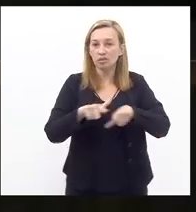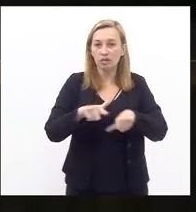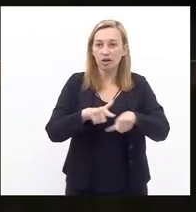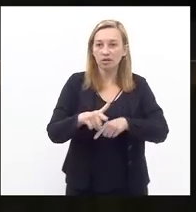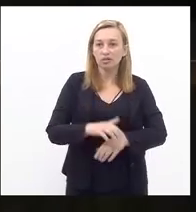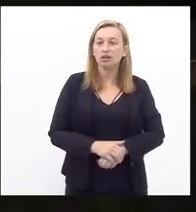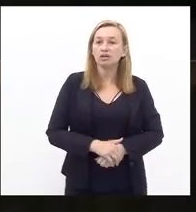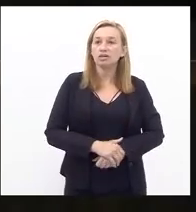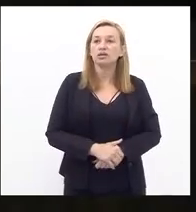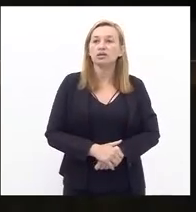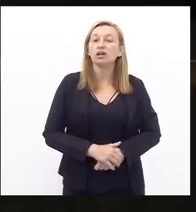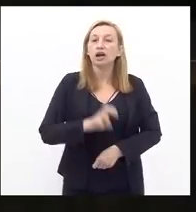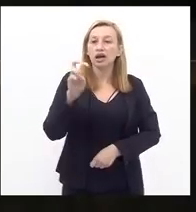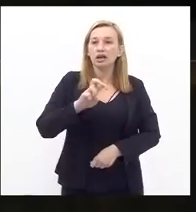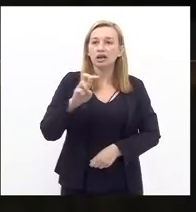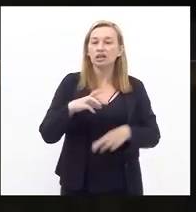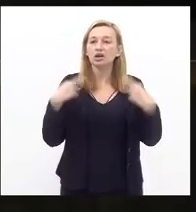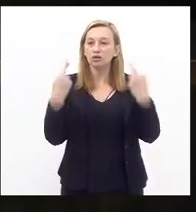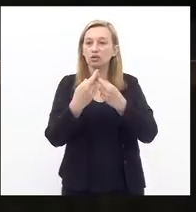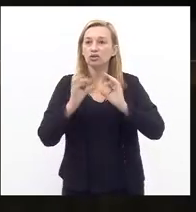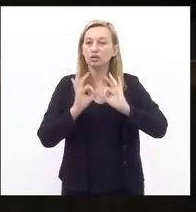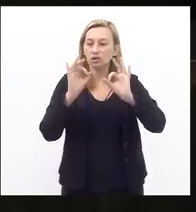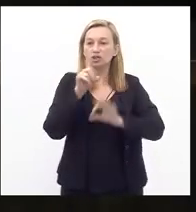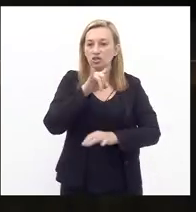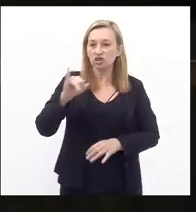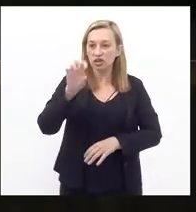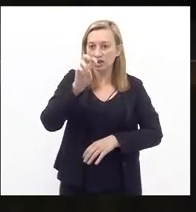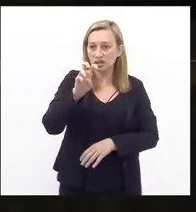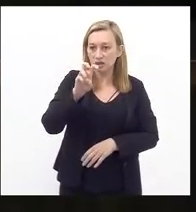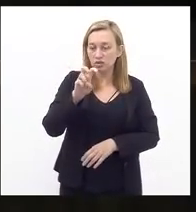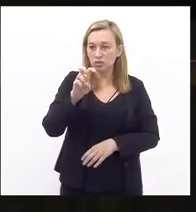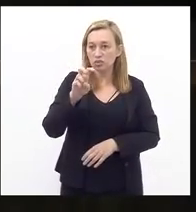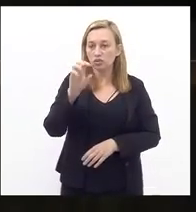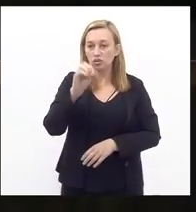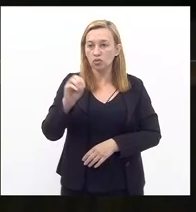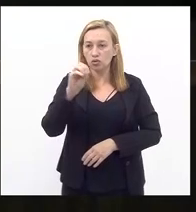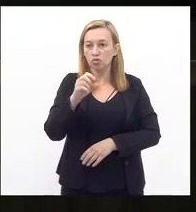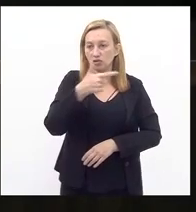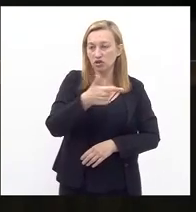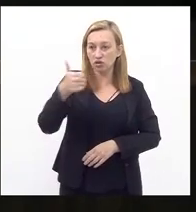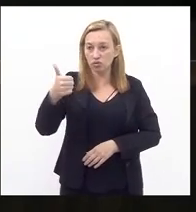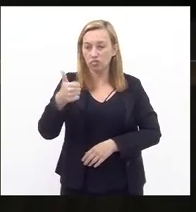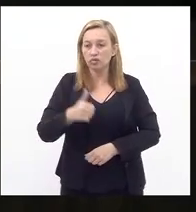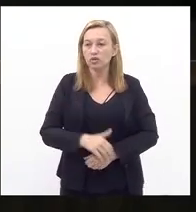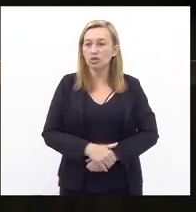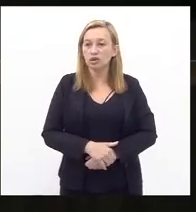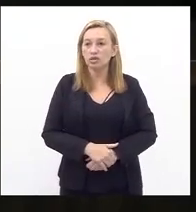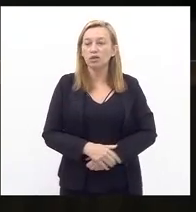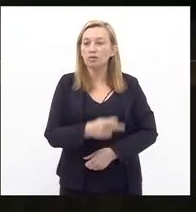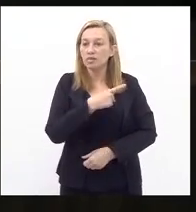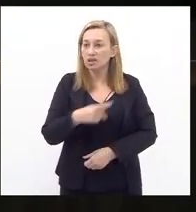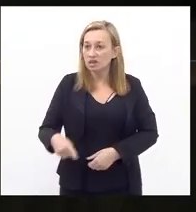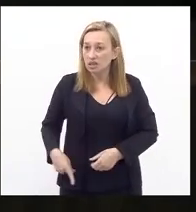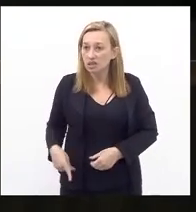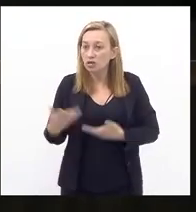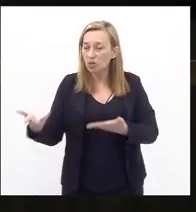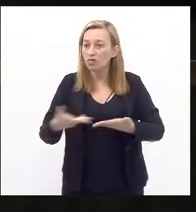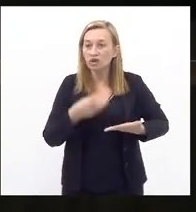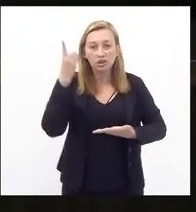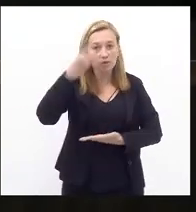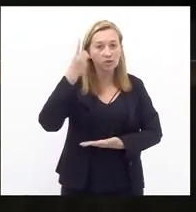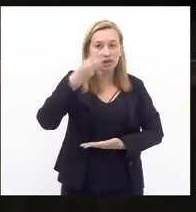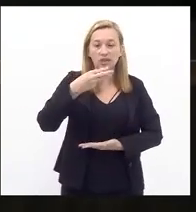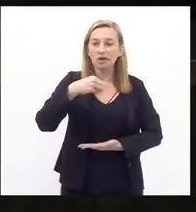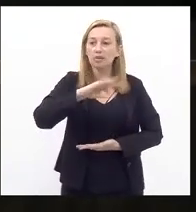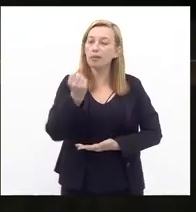trabalho está aberto a 5ª sessão ordinária do dia cinco de Outubro de 21 a não presidência convida a